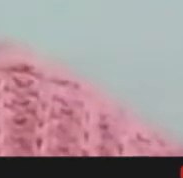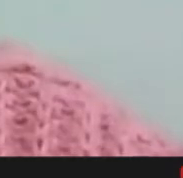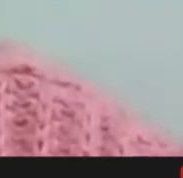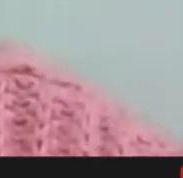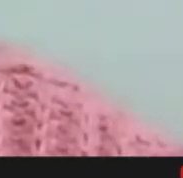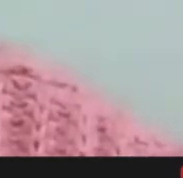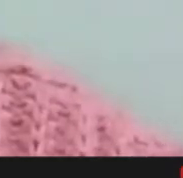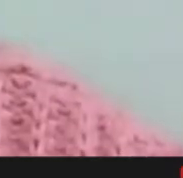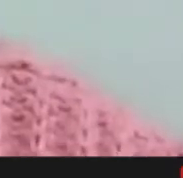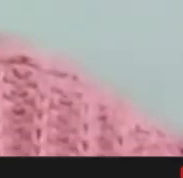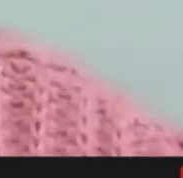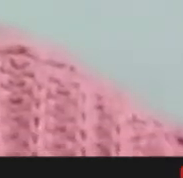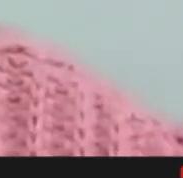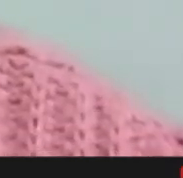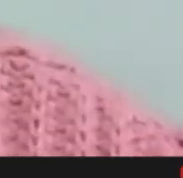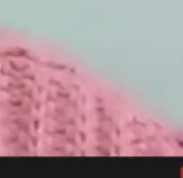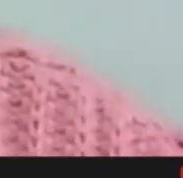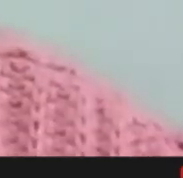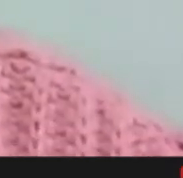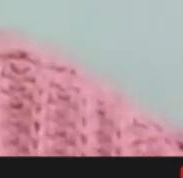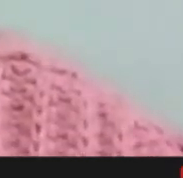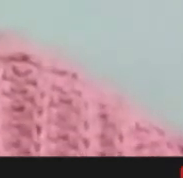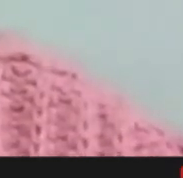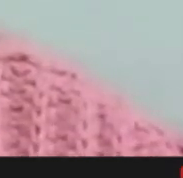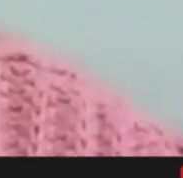pessoas infectadas